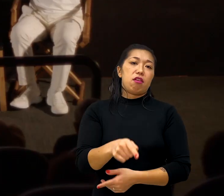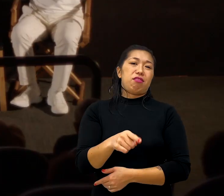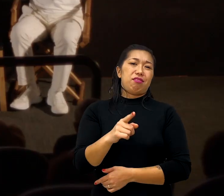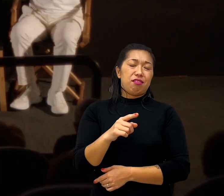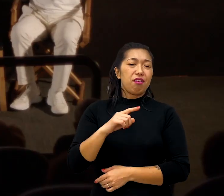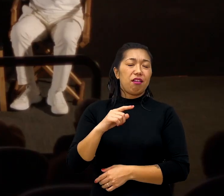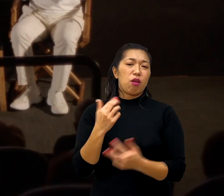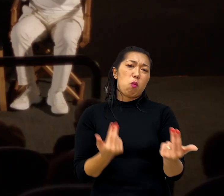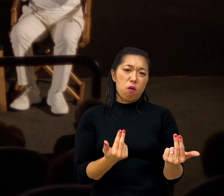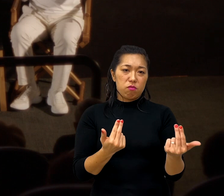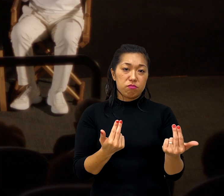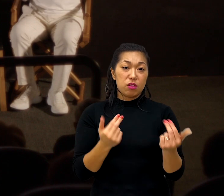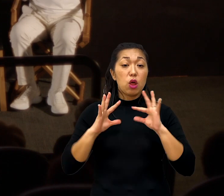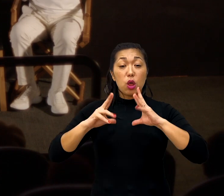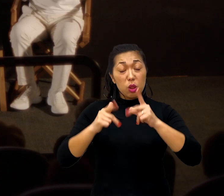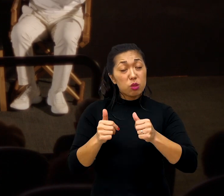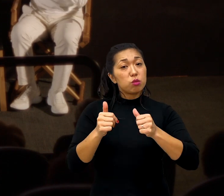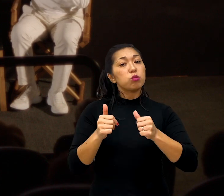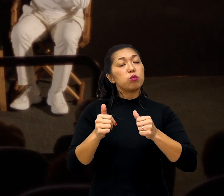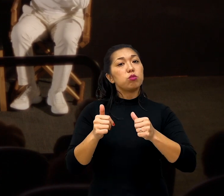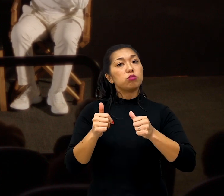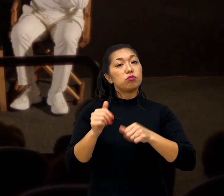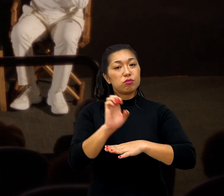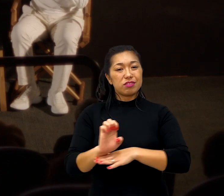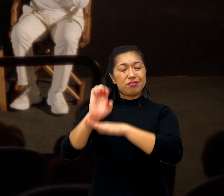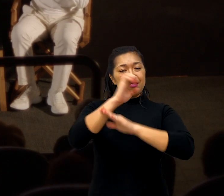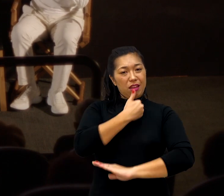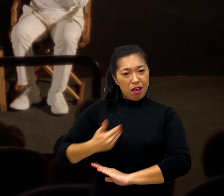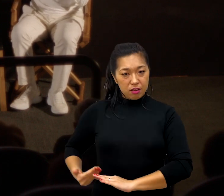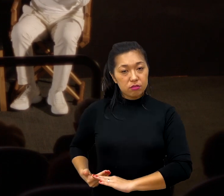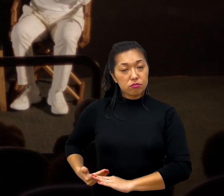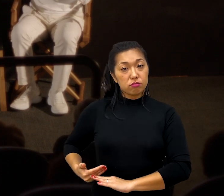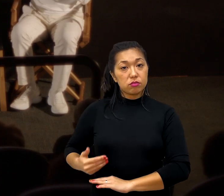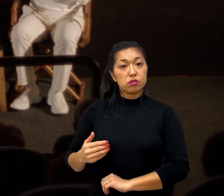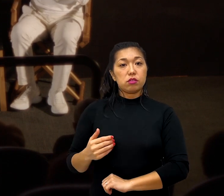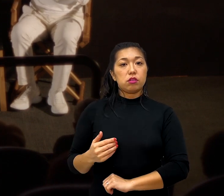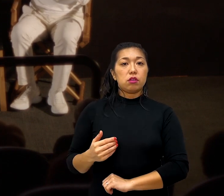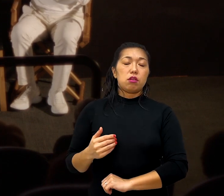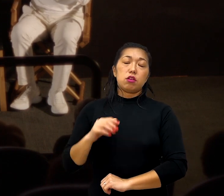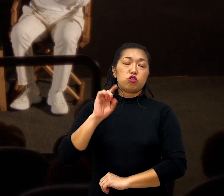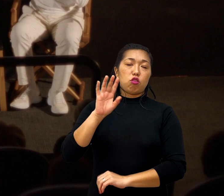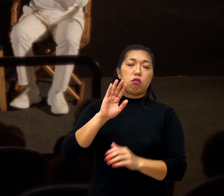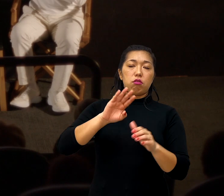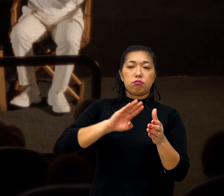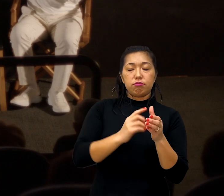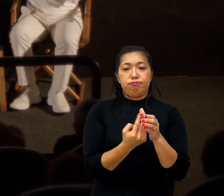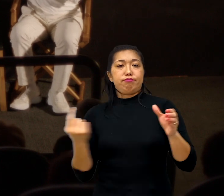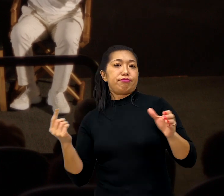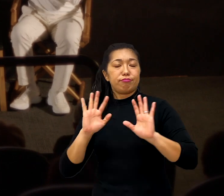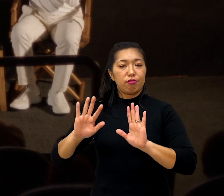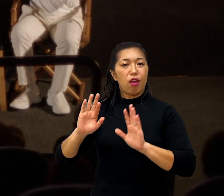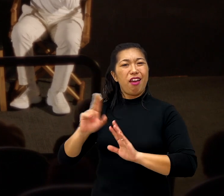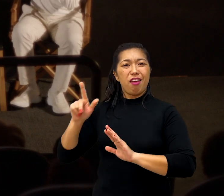Todos esses estados constituídos têm na sua, fora aqueles que são condenados terroristas, que está fora dessa